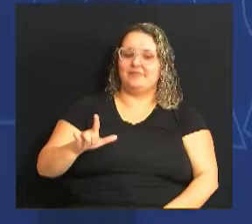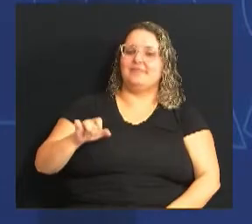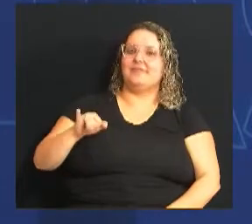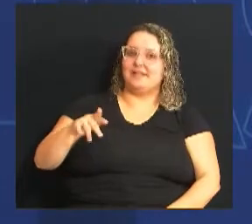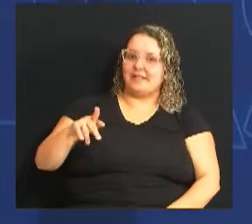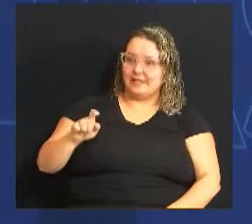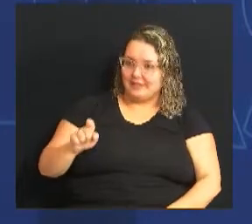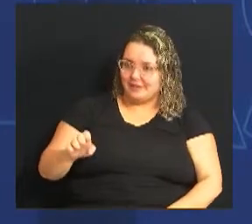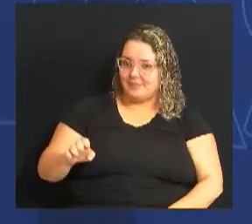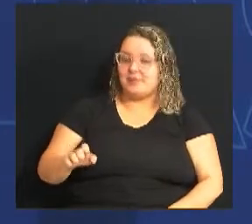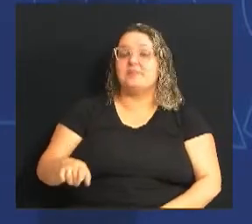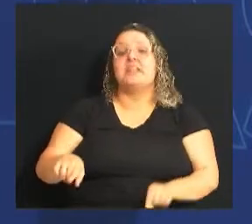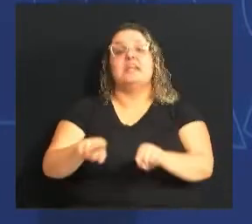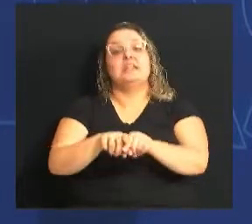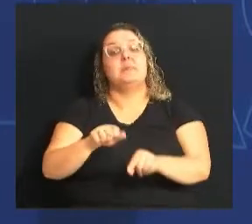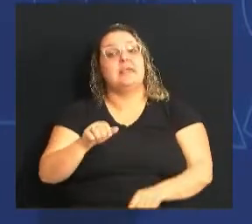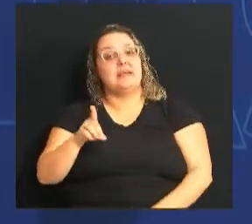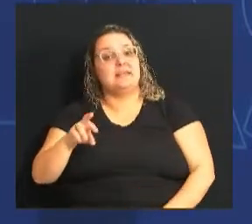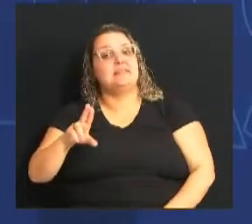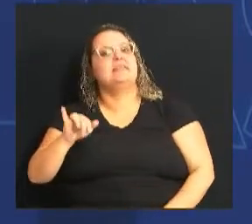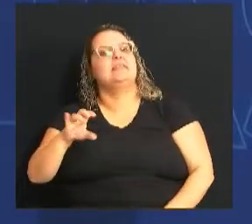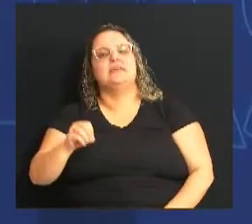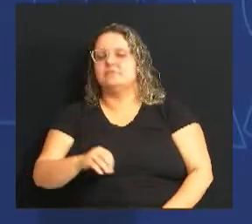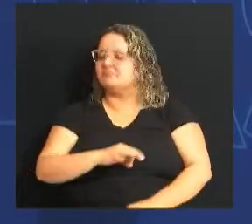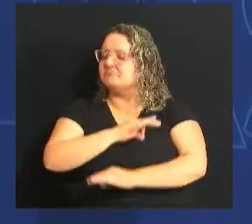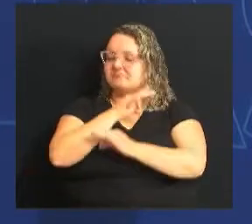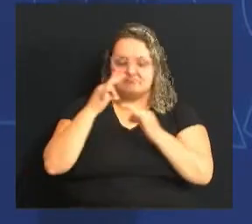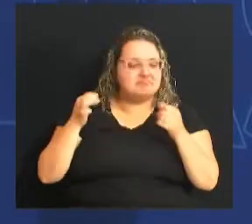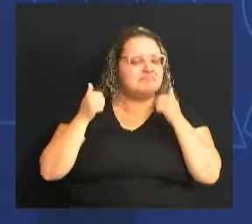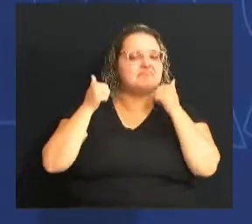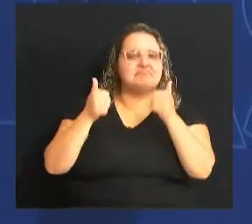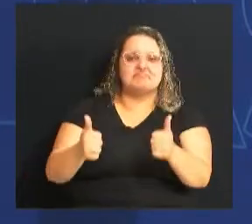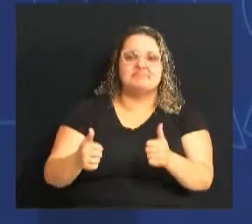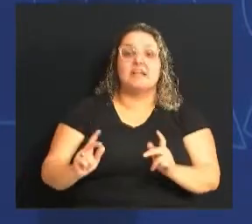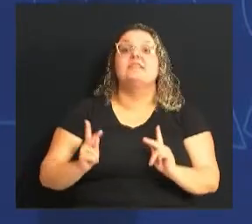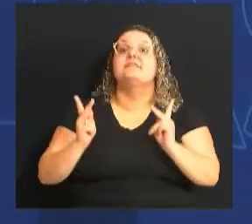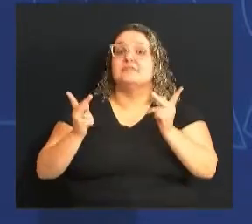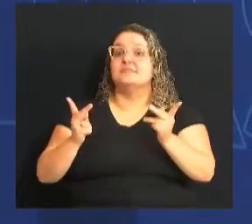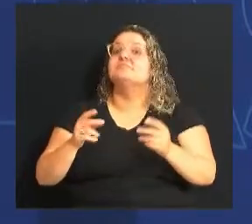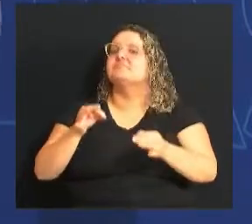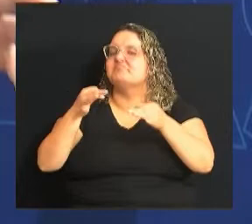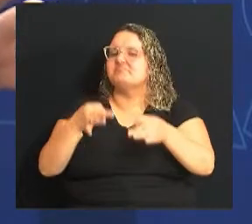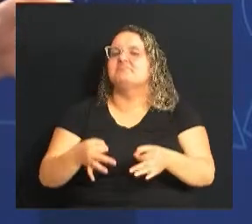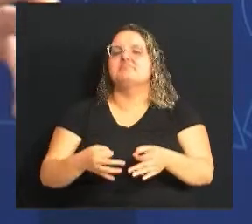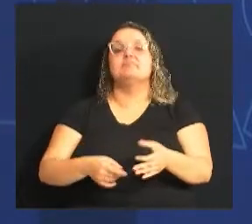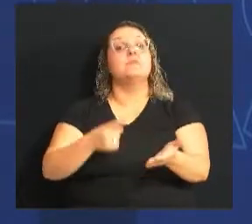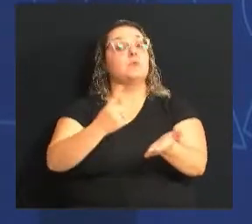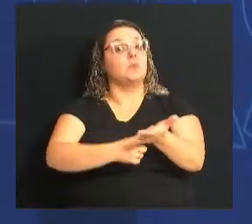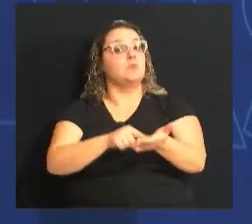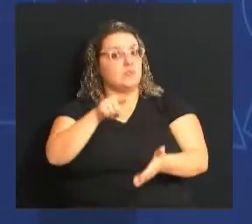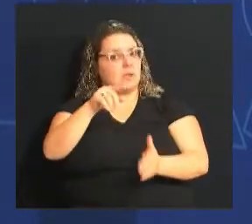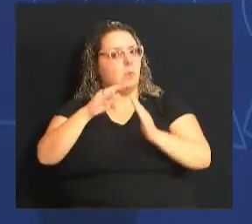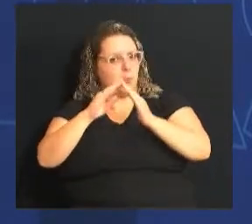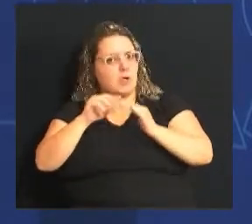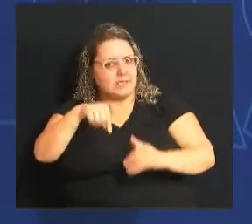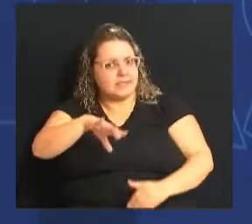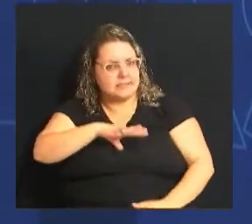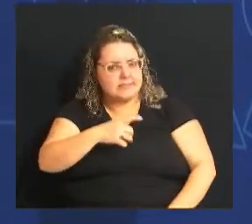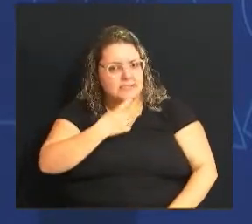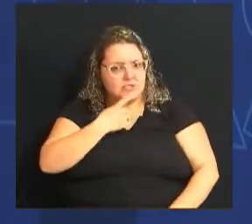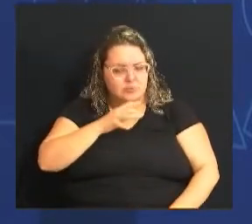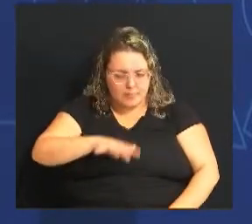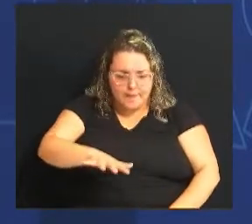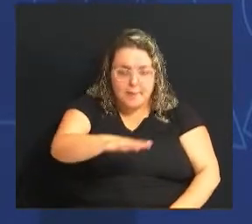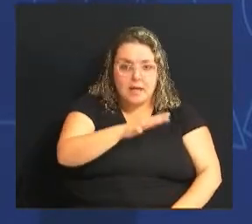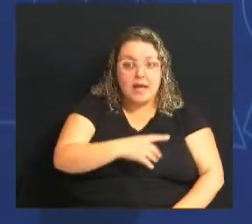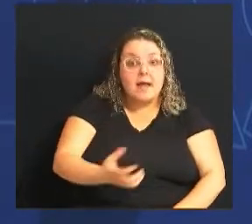Adriano jogaram muito, vitória merecida, e já anota aí na sua agenda, hein? Você que mora aqui na cidade de Campinas, região, quer